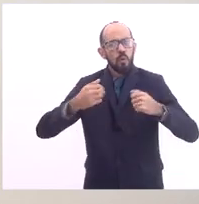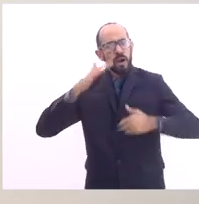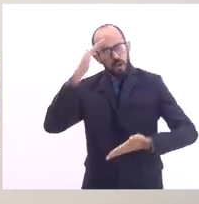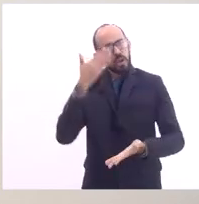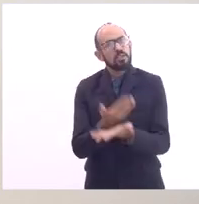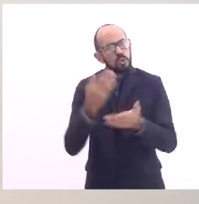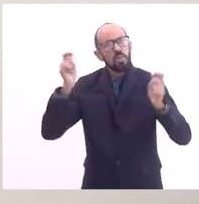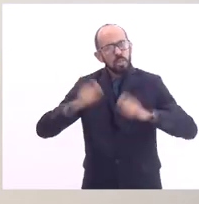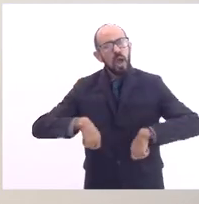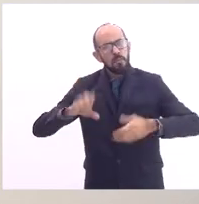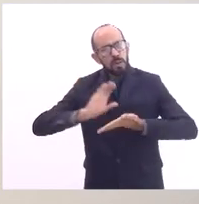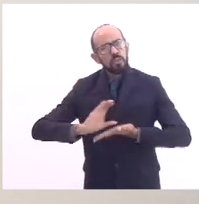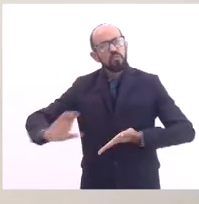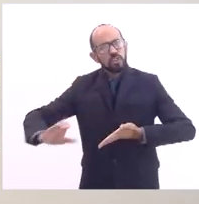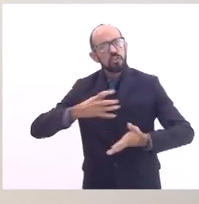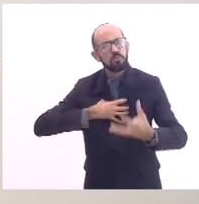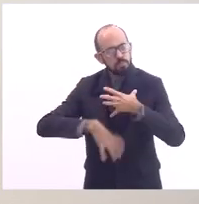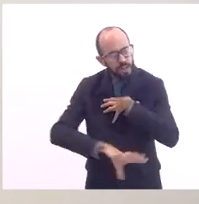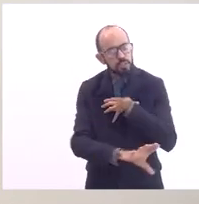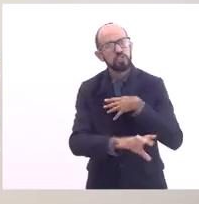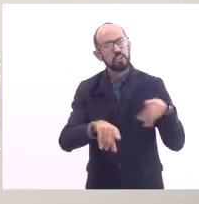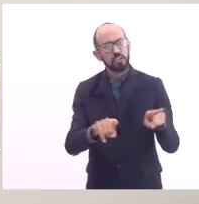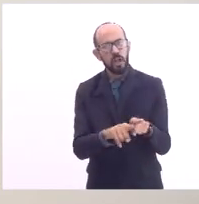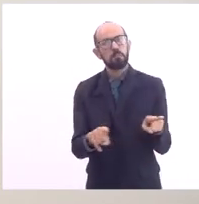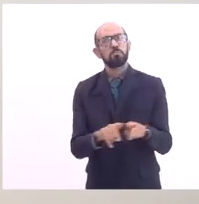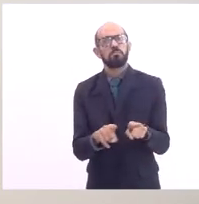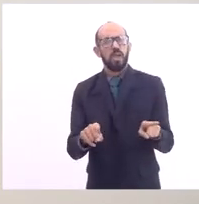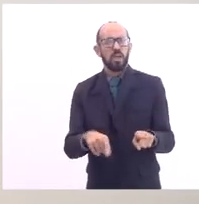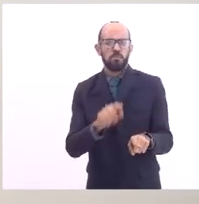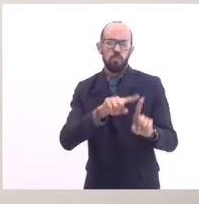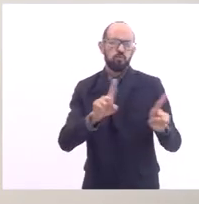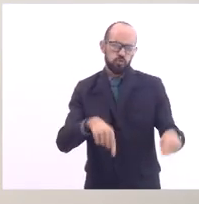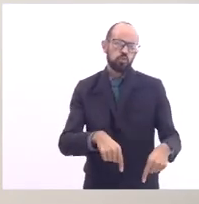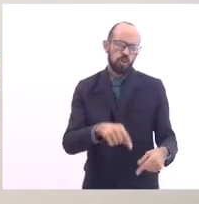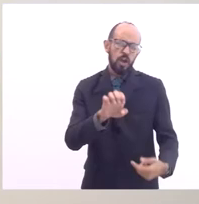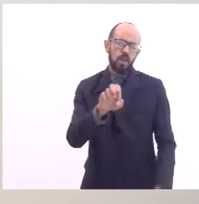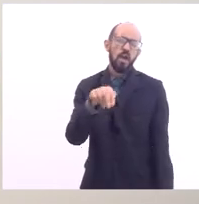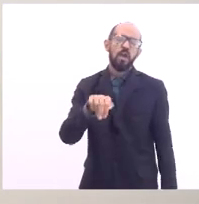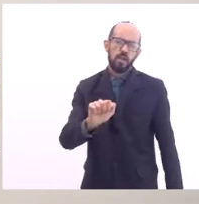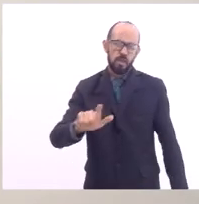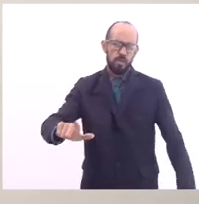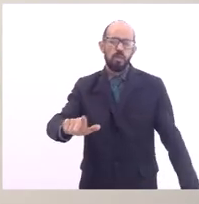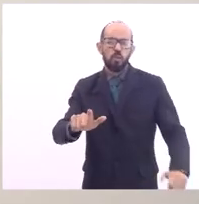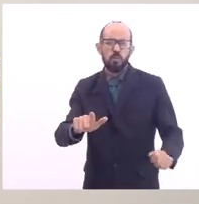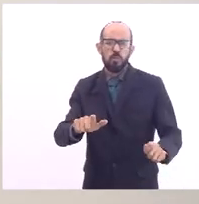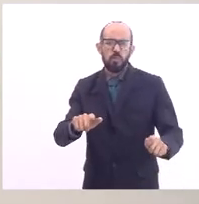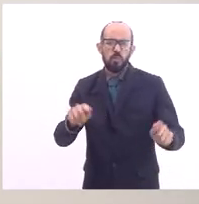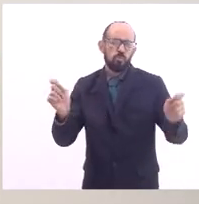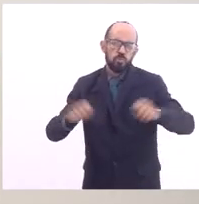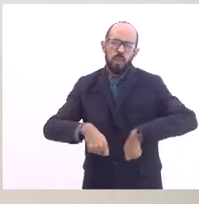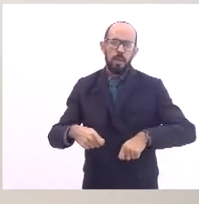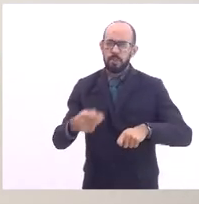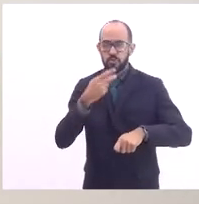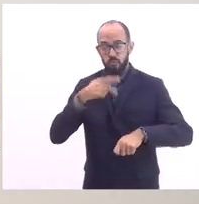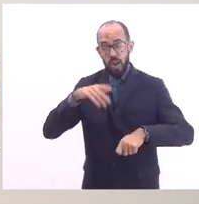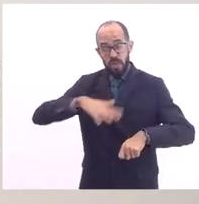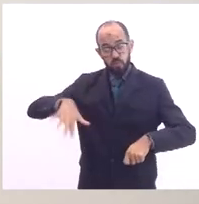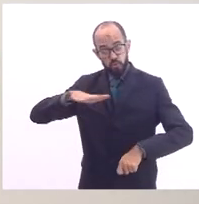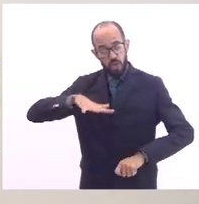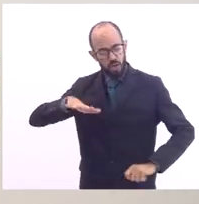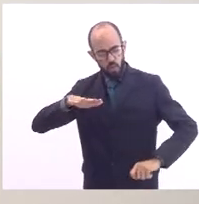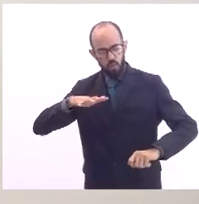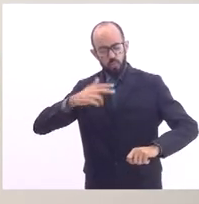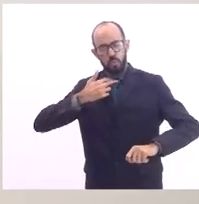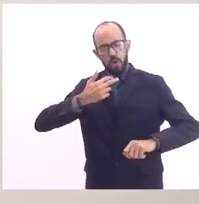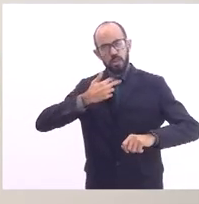investir também em empatia por parte dos funcionários da Enel. Evidentemente, não se pode generalizar, não façamos aqui